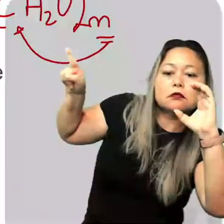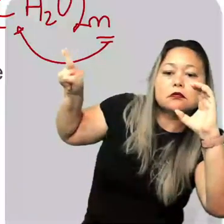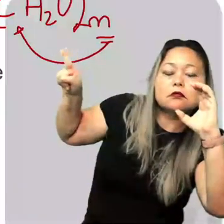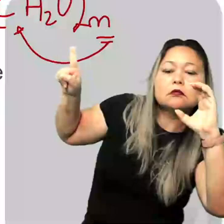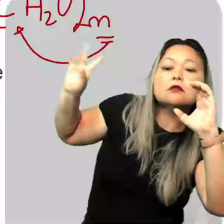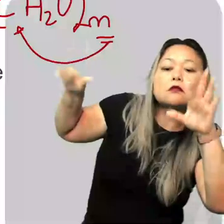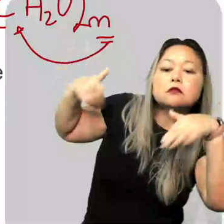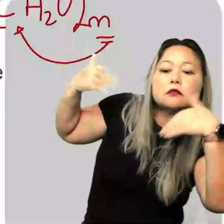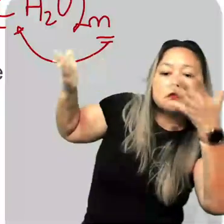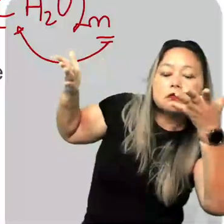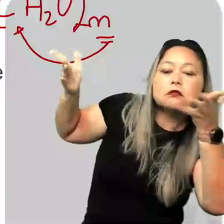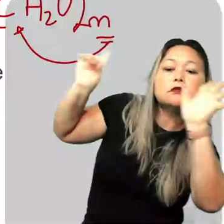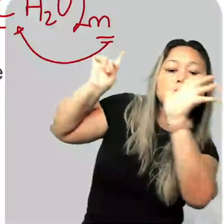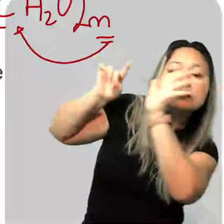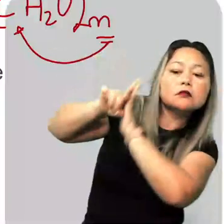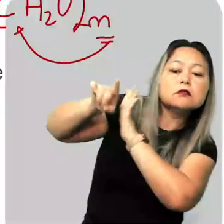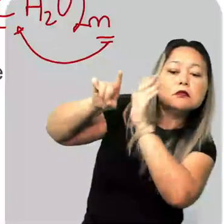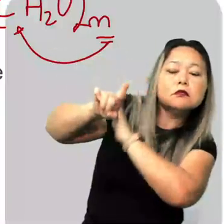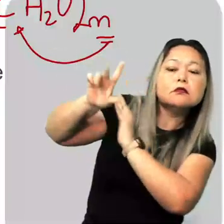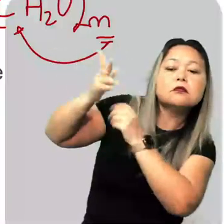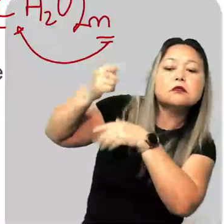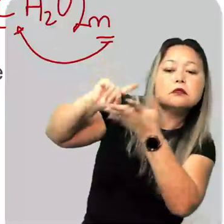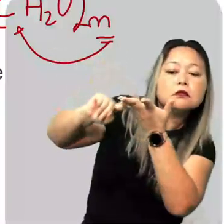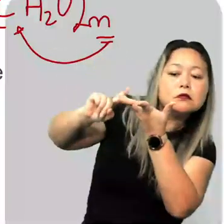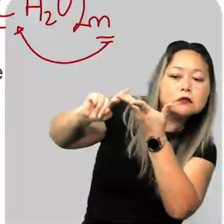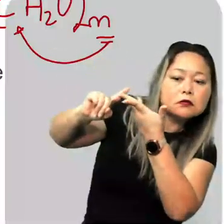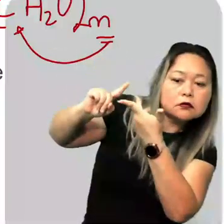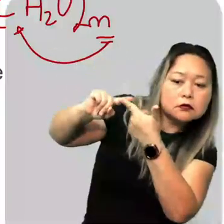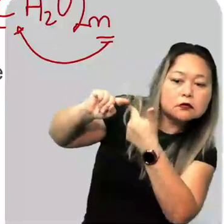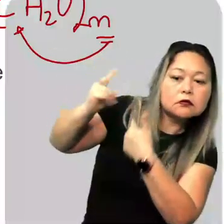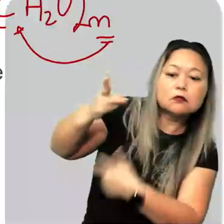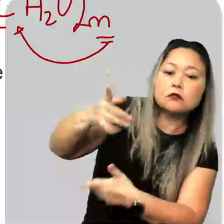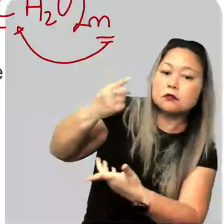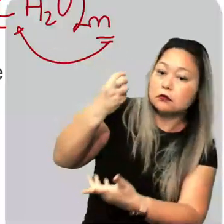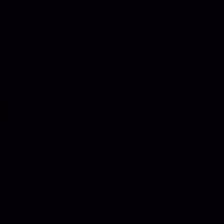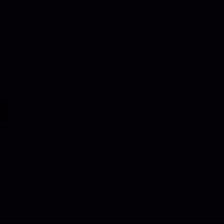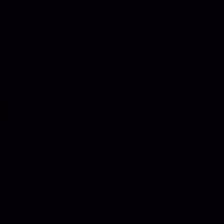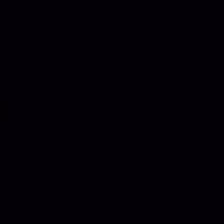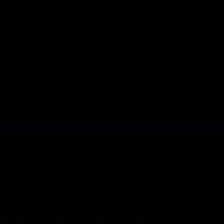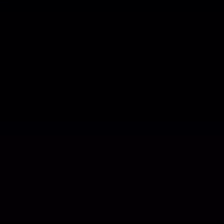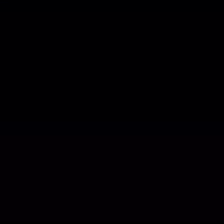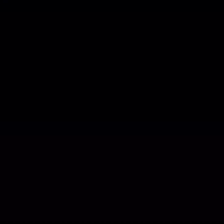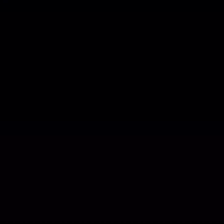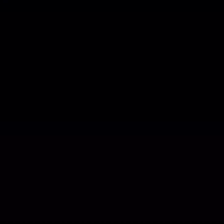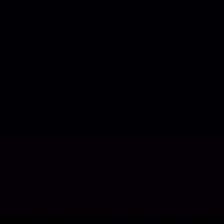tá? Mas a questão está falando sobre os polissacarídeos desses três tipos aqui.